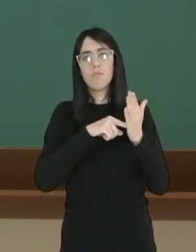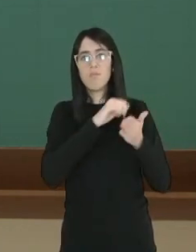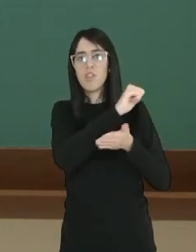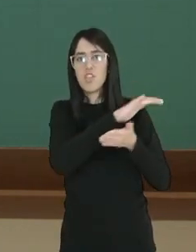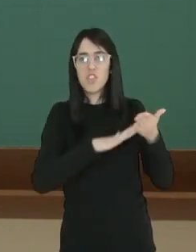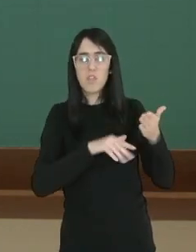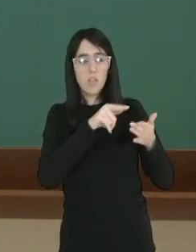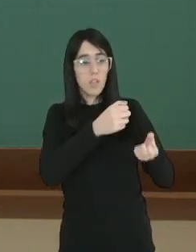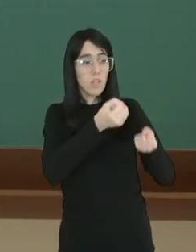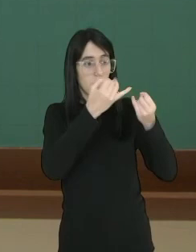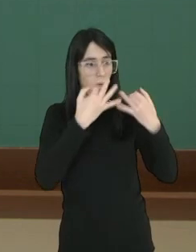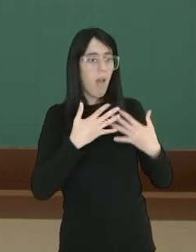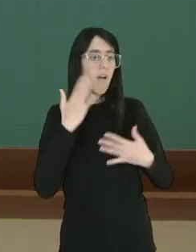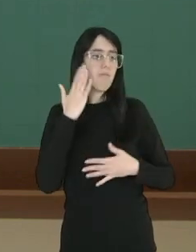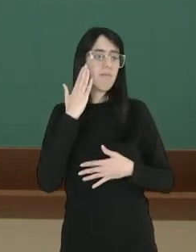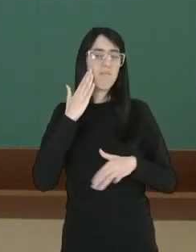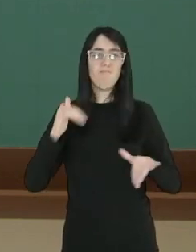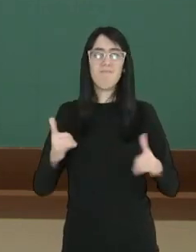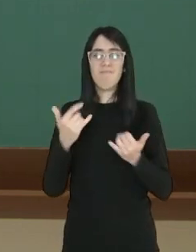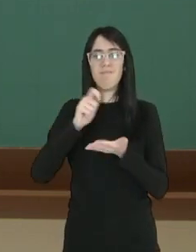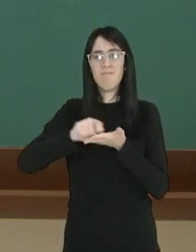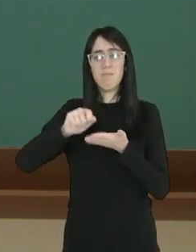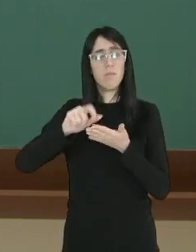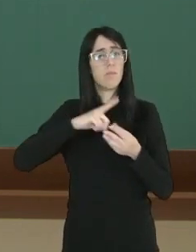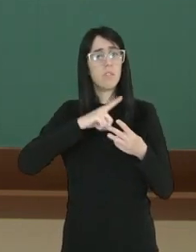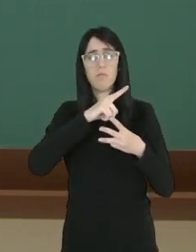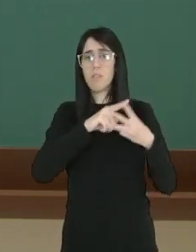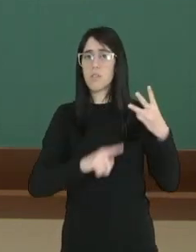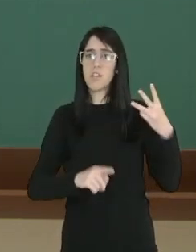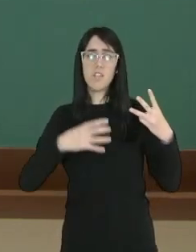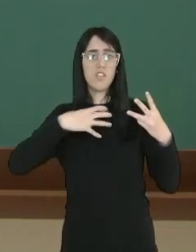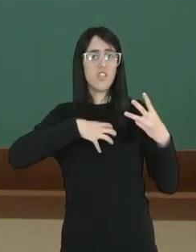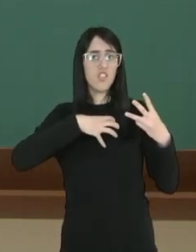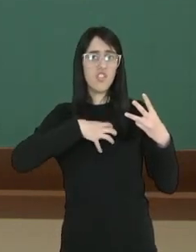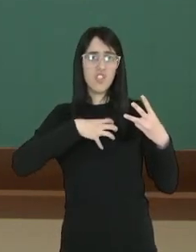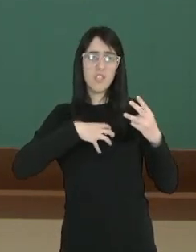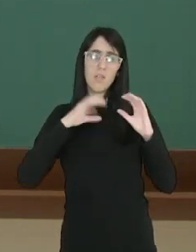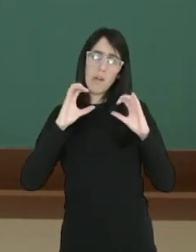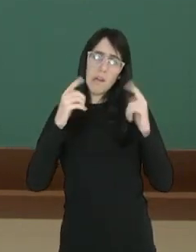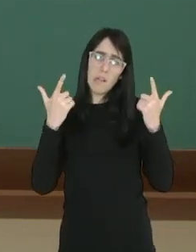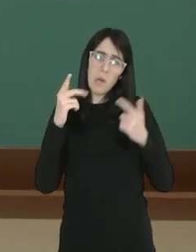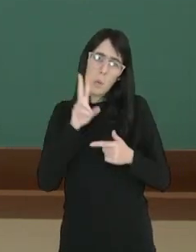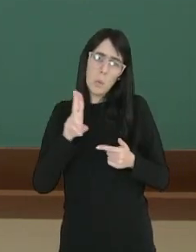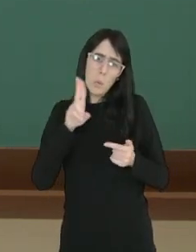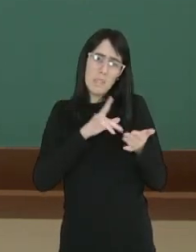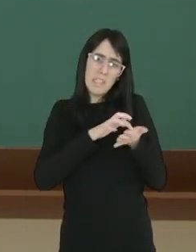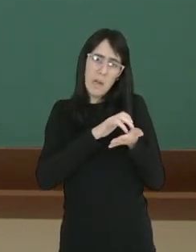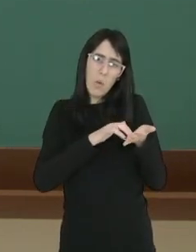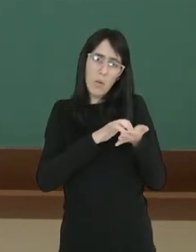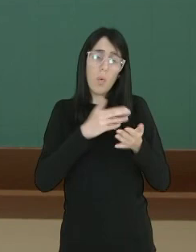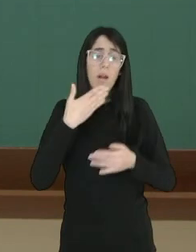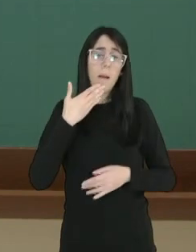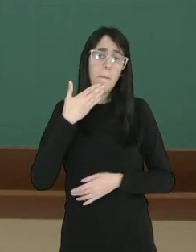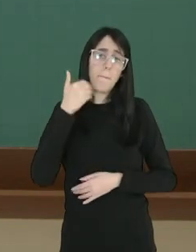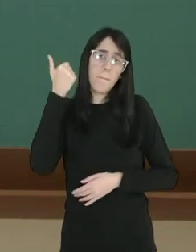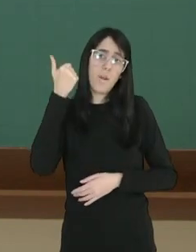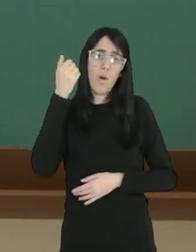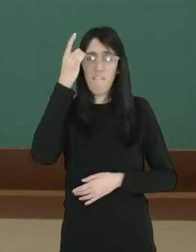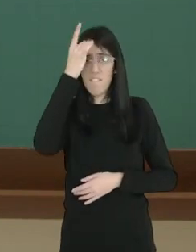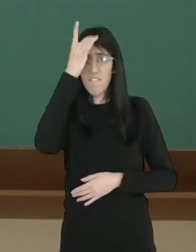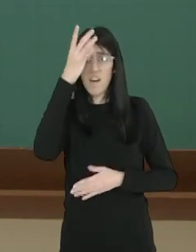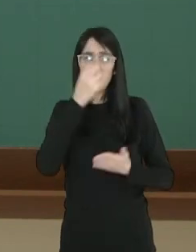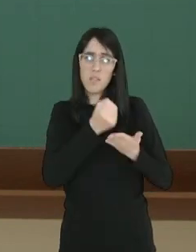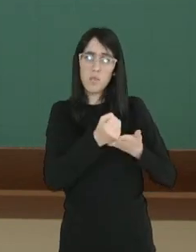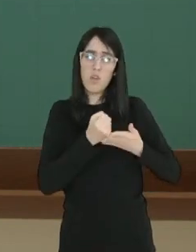que aparece para a gente resolver. Então são 3 maneiras, é claro que usando a calculadora facilita muito a nossa vida, né?